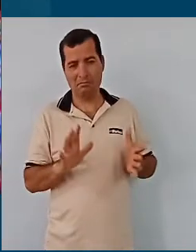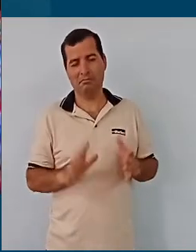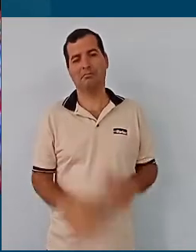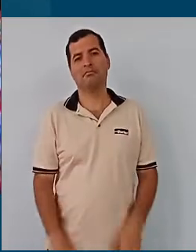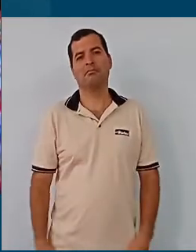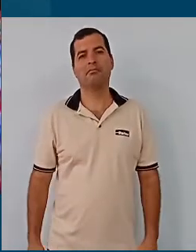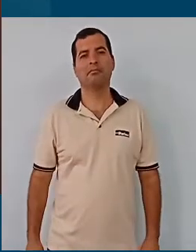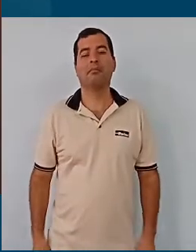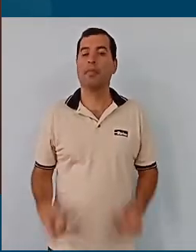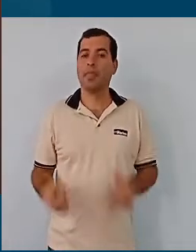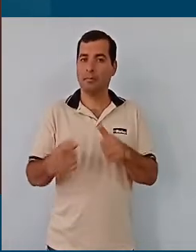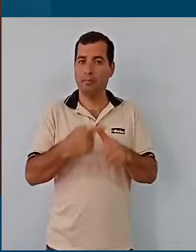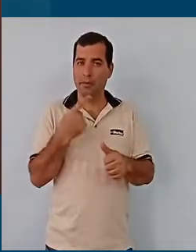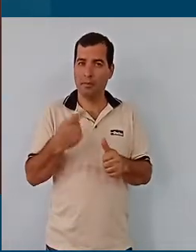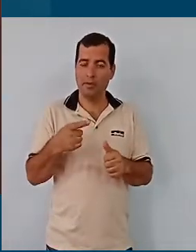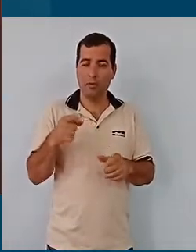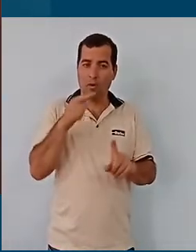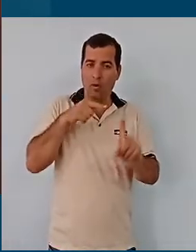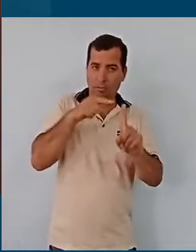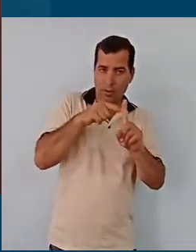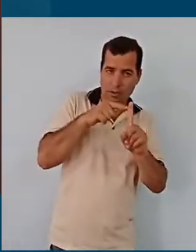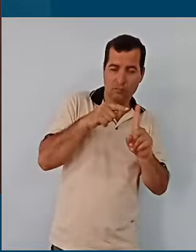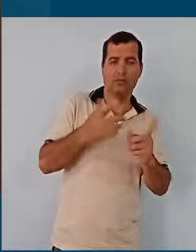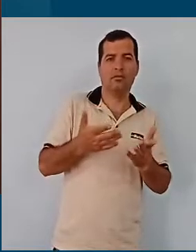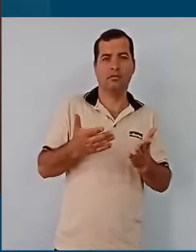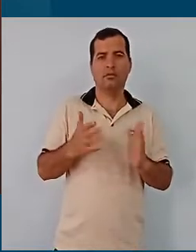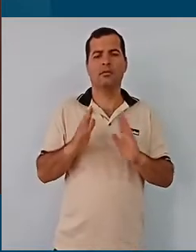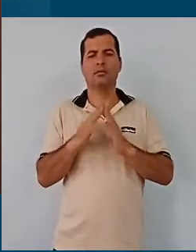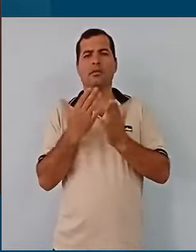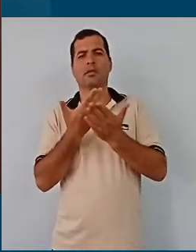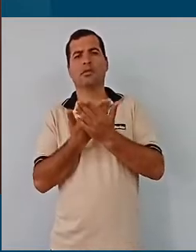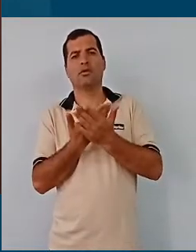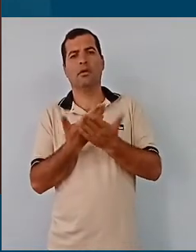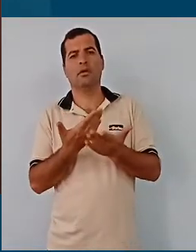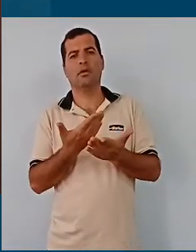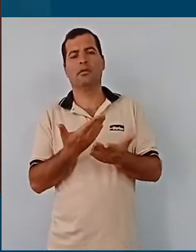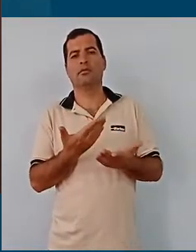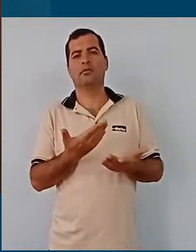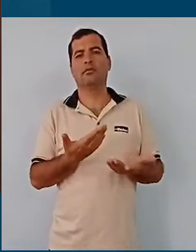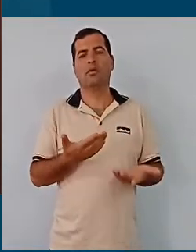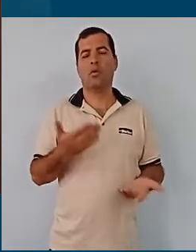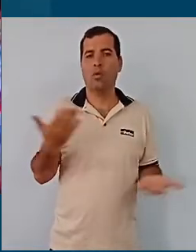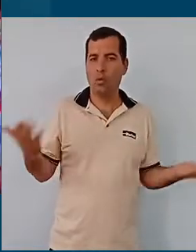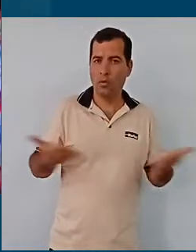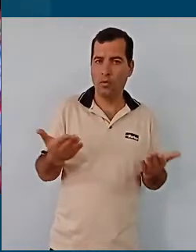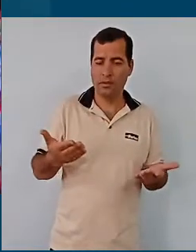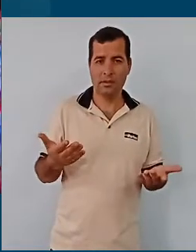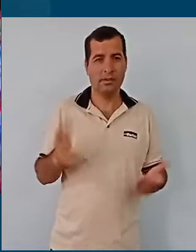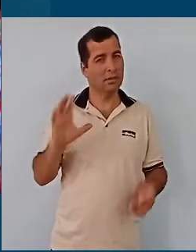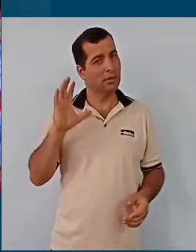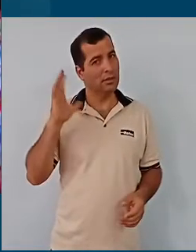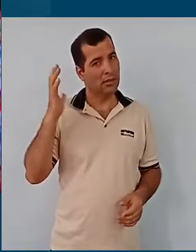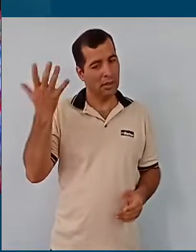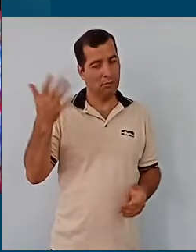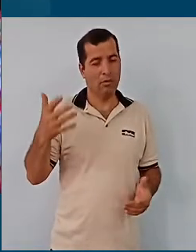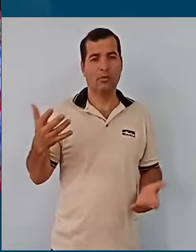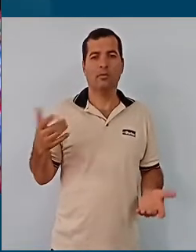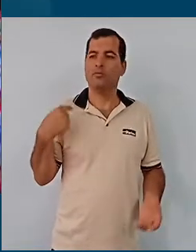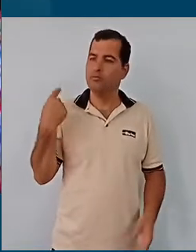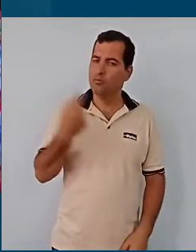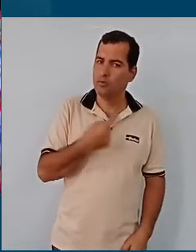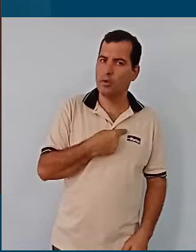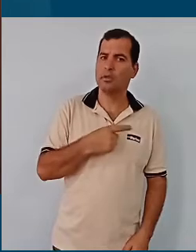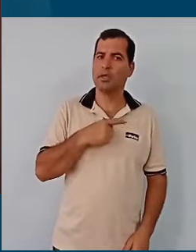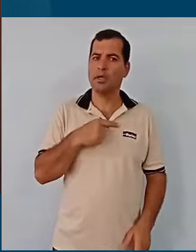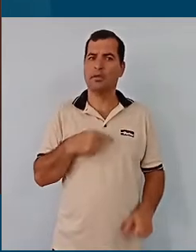essa questão do objetivo da escola. Bom, o que a ciência contemporânea nos coloca como desafio e objetivo da